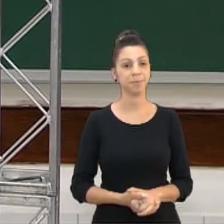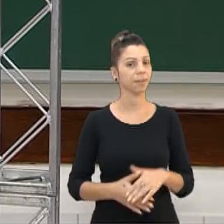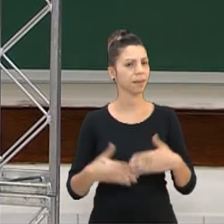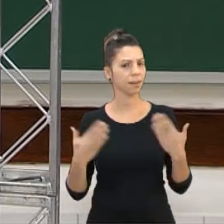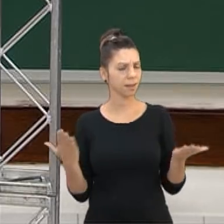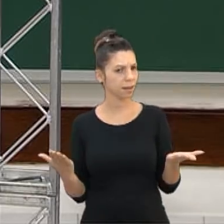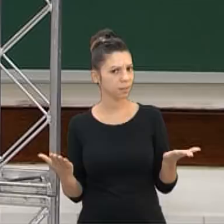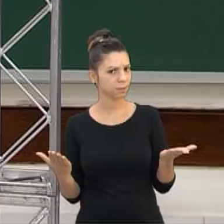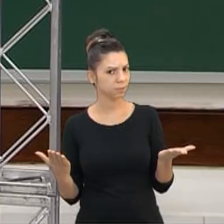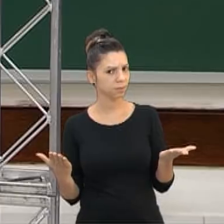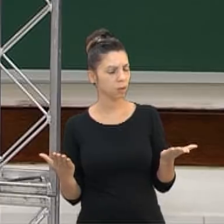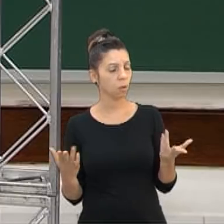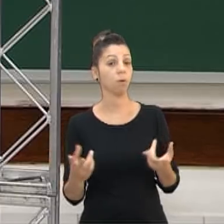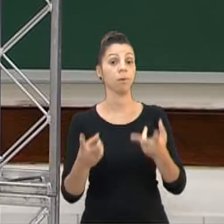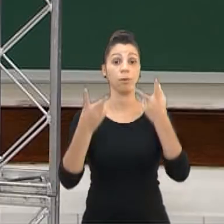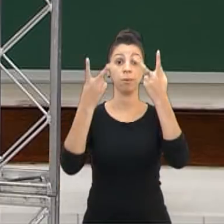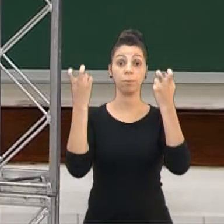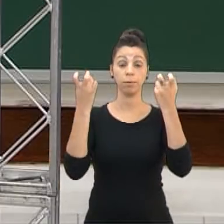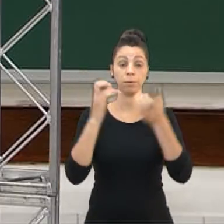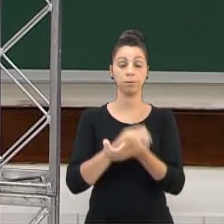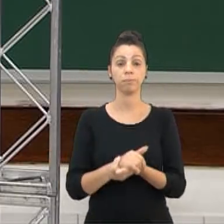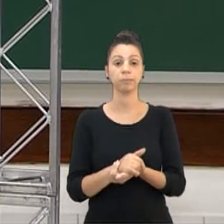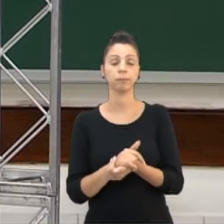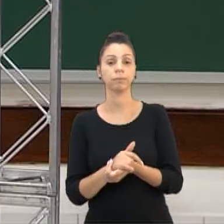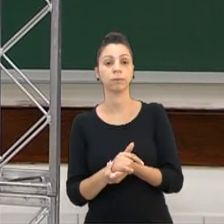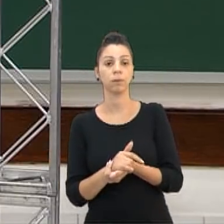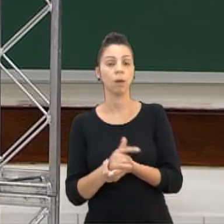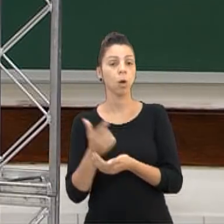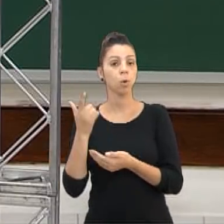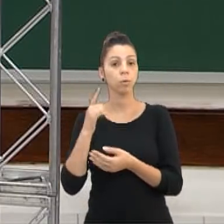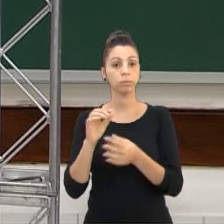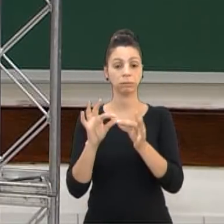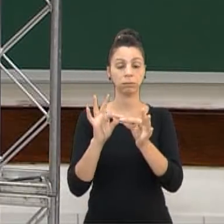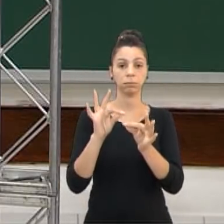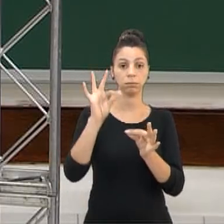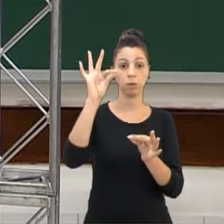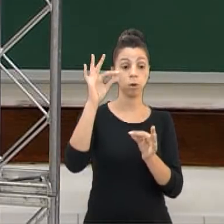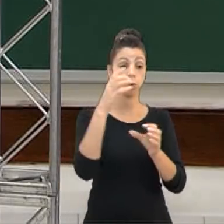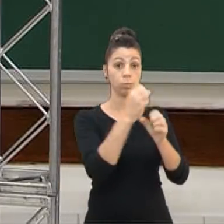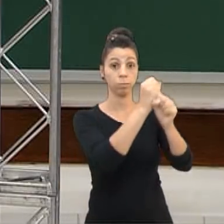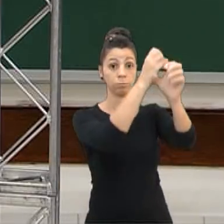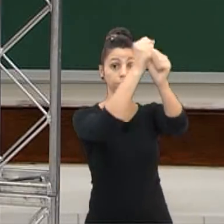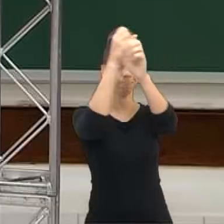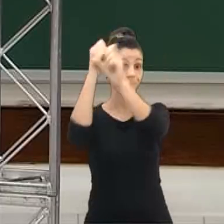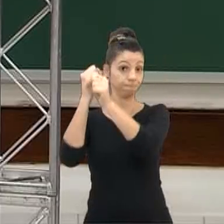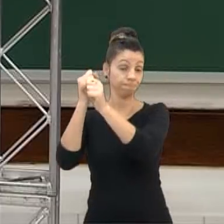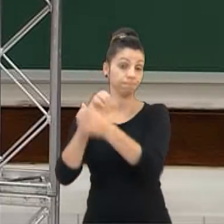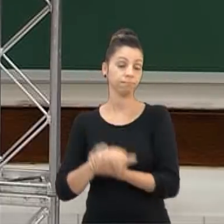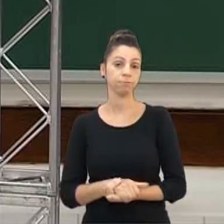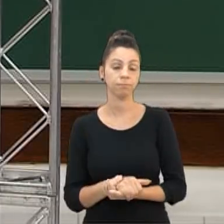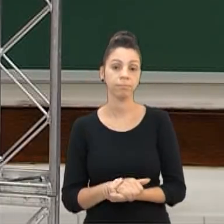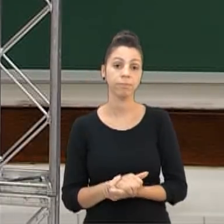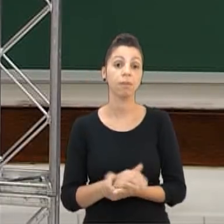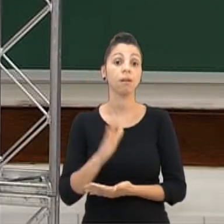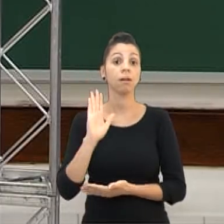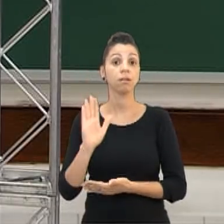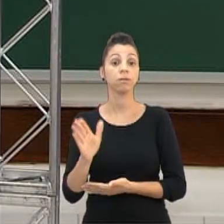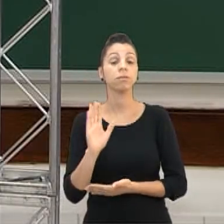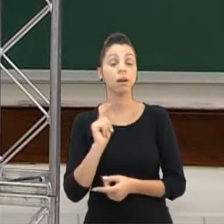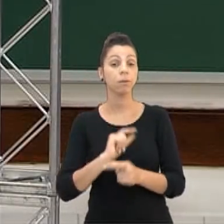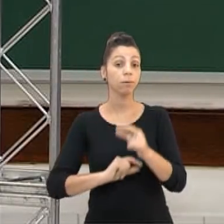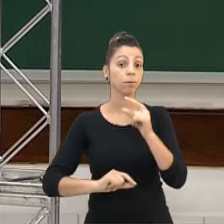Ok, gente, observe, realizou o perímetro, era só somar. Vejam, vocês já possuem